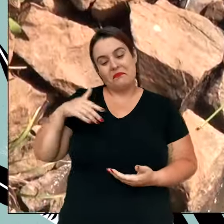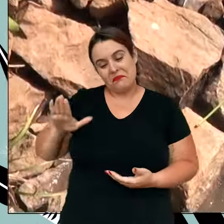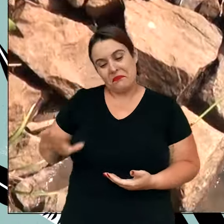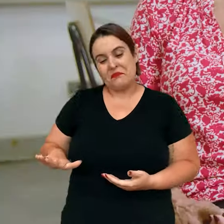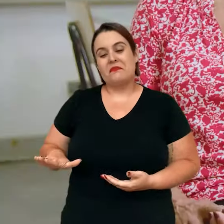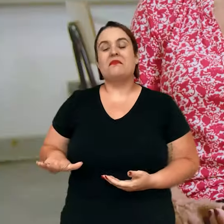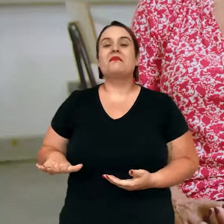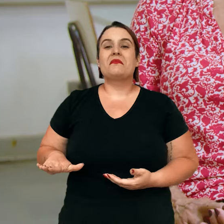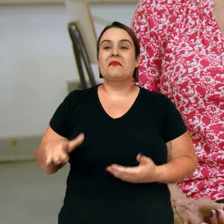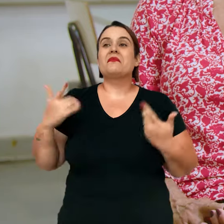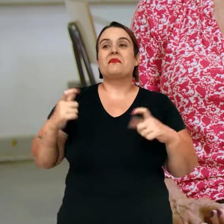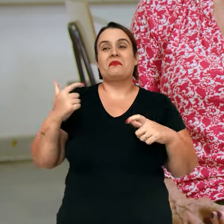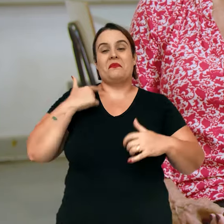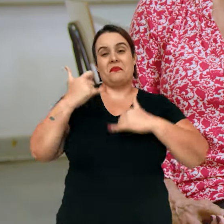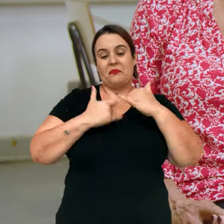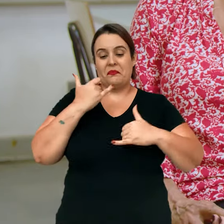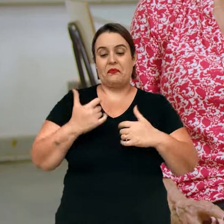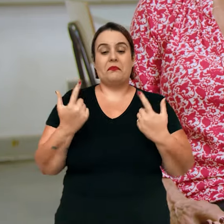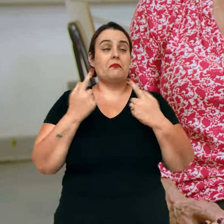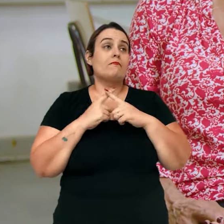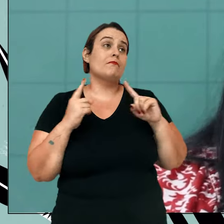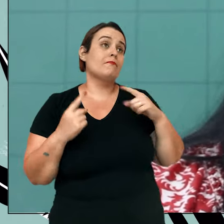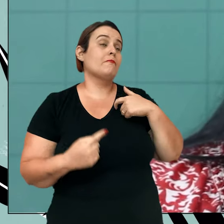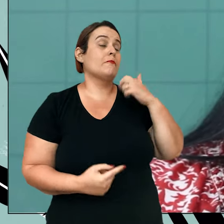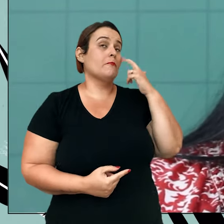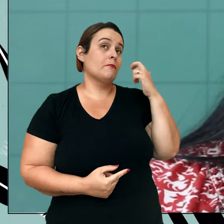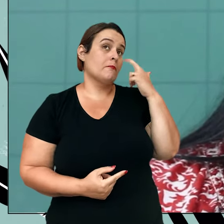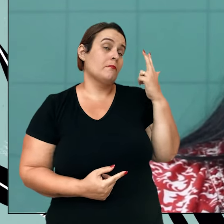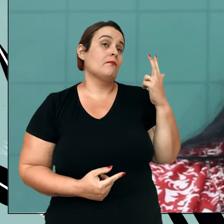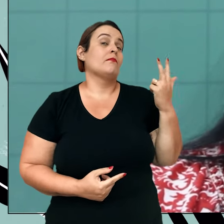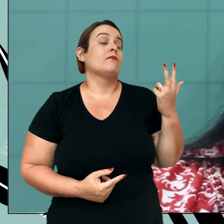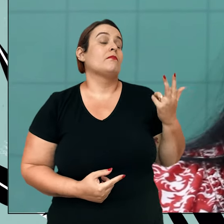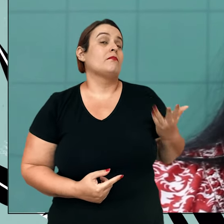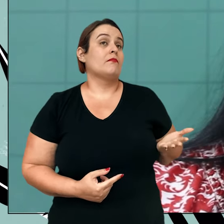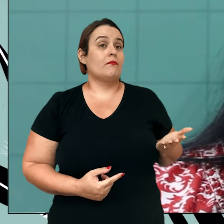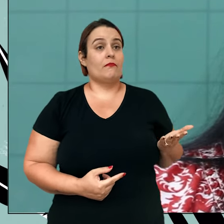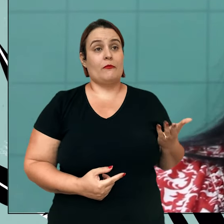né? De quando eu era pequena, aonde eu brincava. Só que eu tinha vergonha